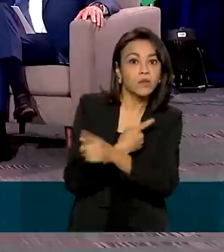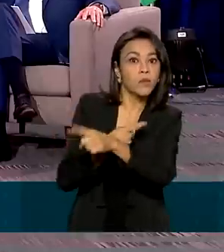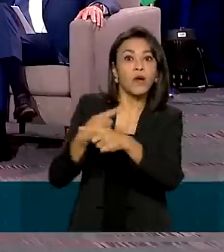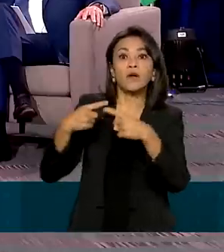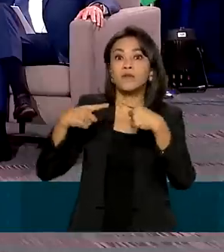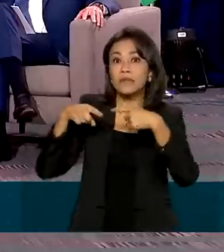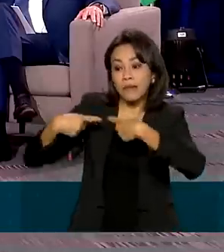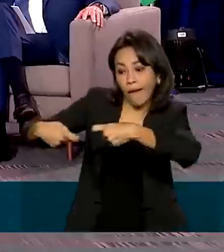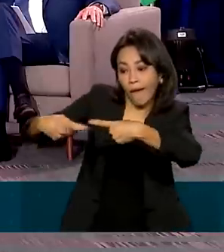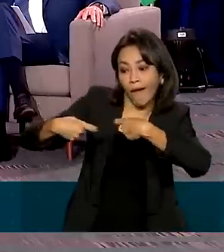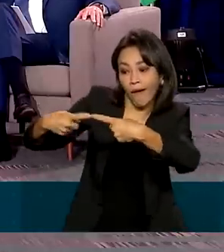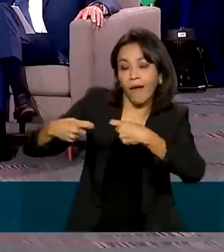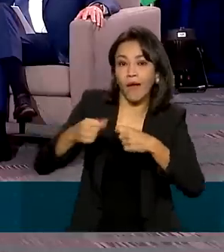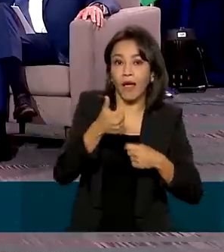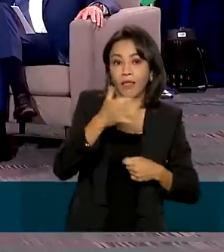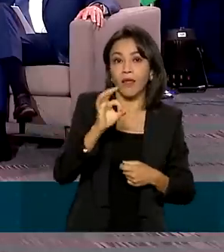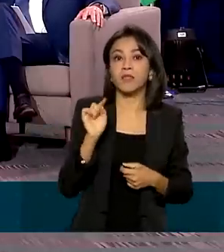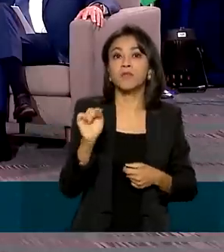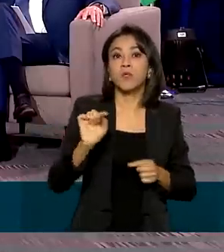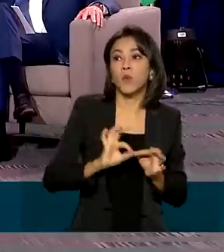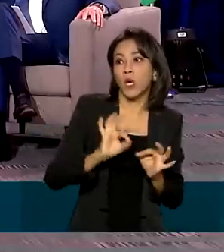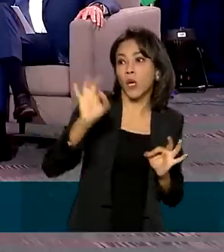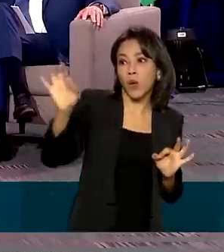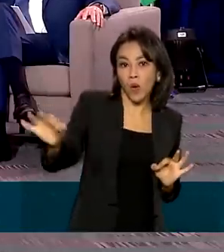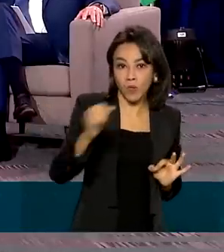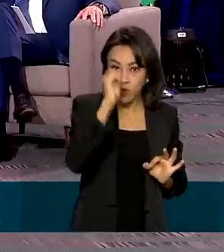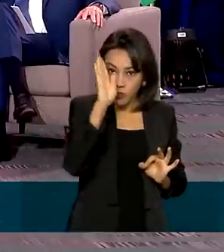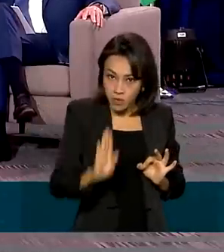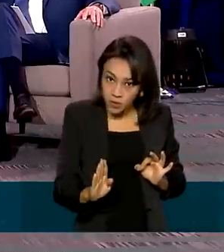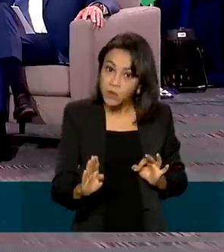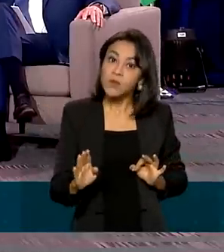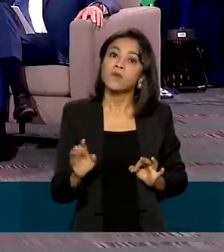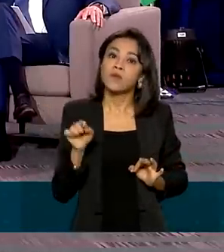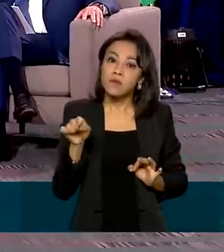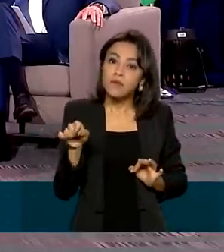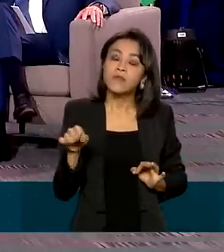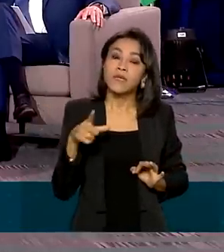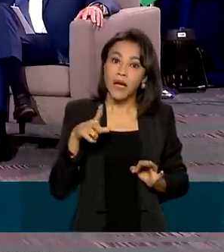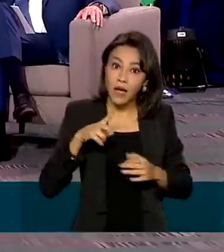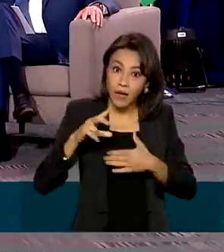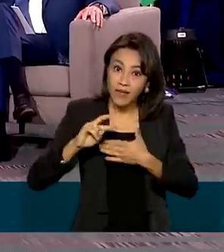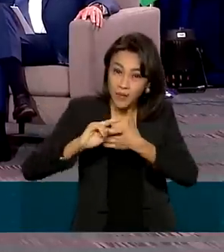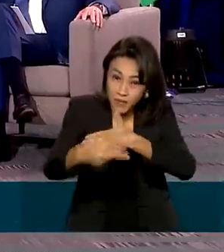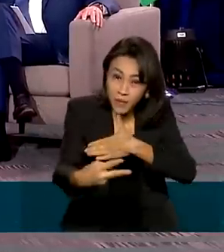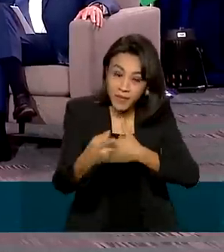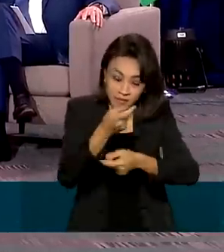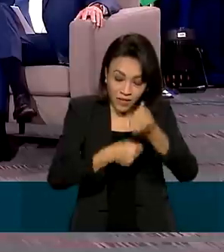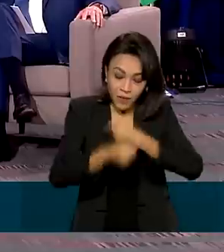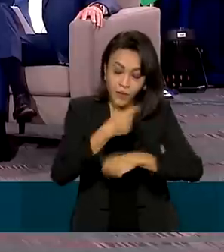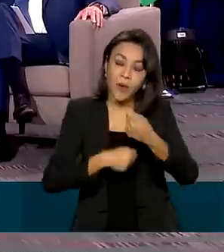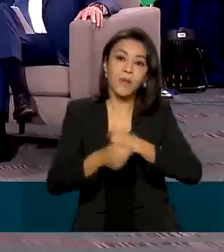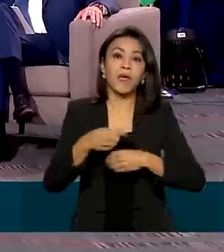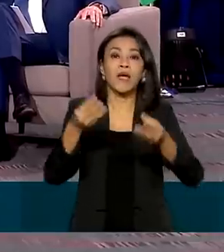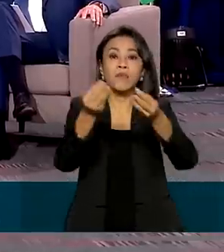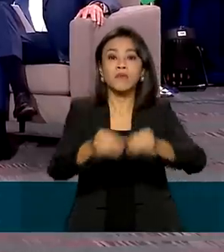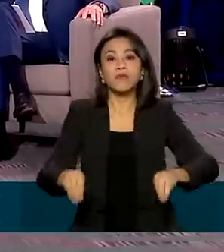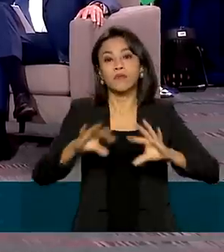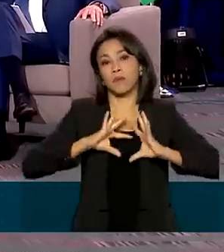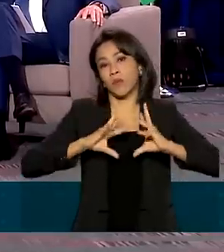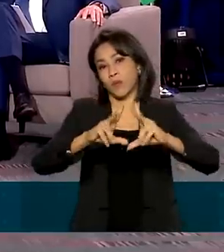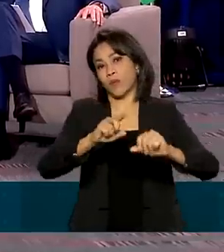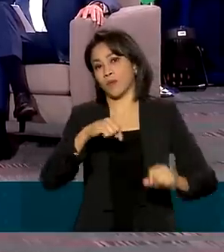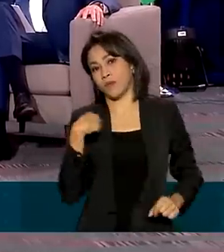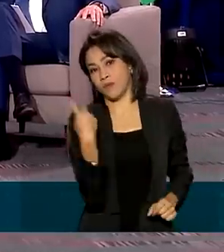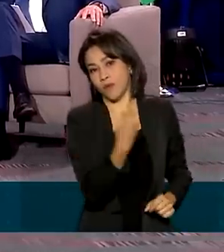de distância do Brasil, as consequências econômicas são danosas para todos nós. E lá no